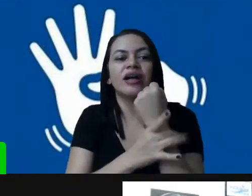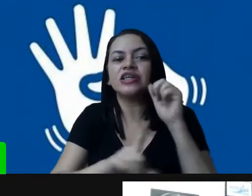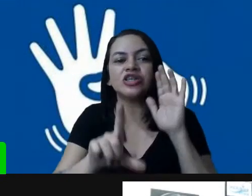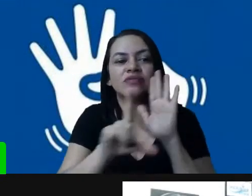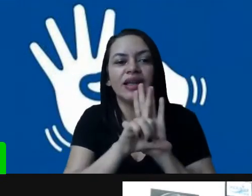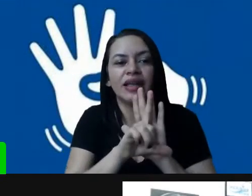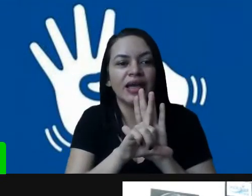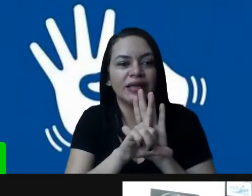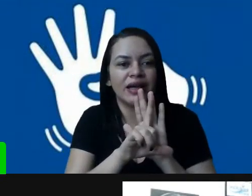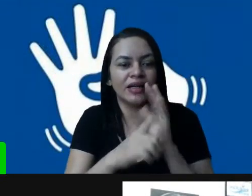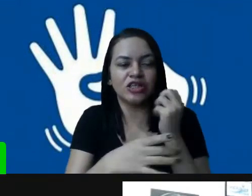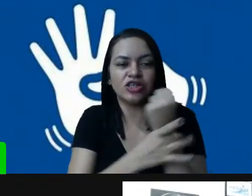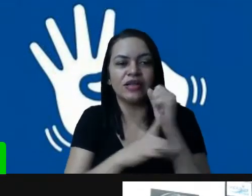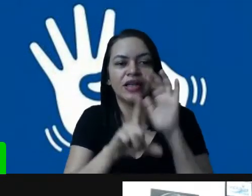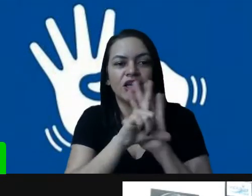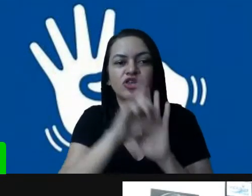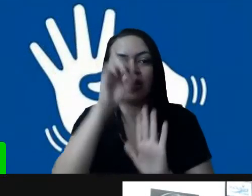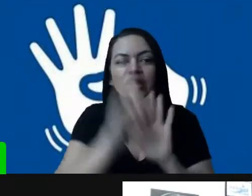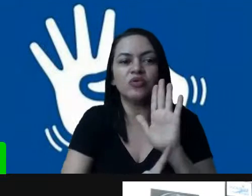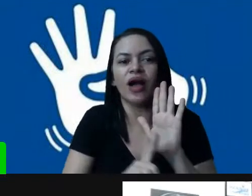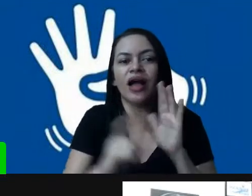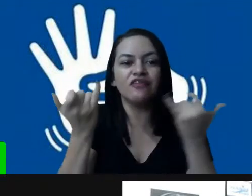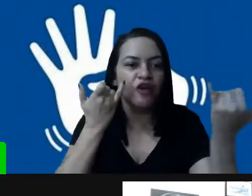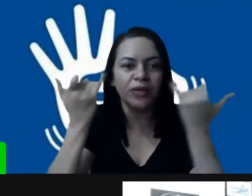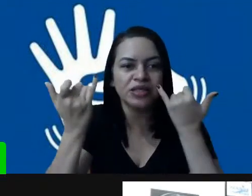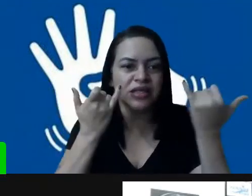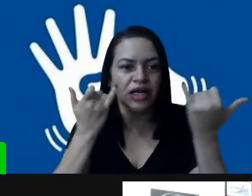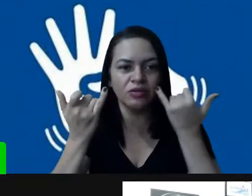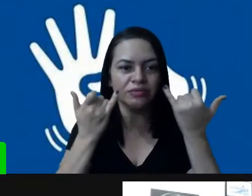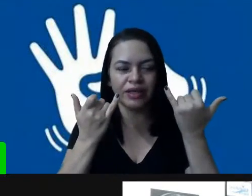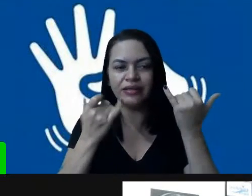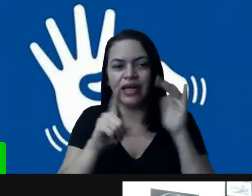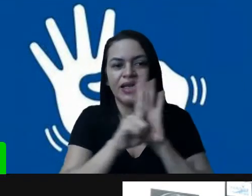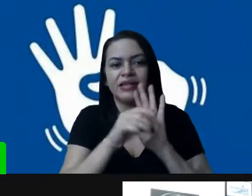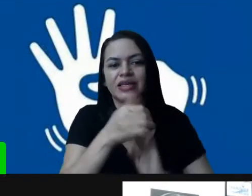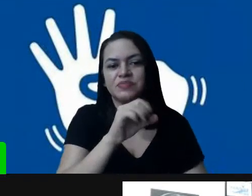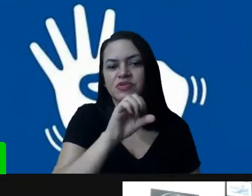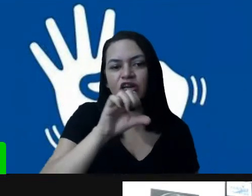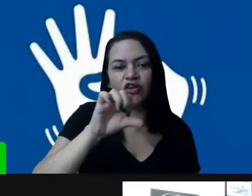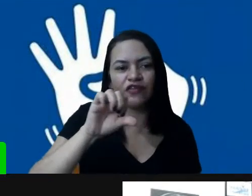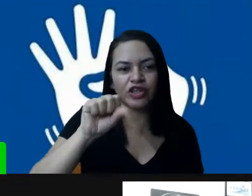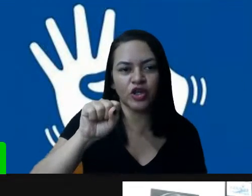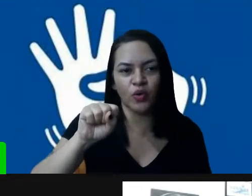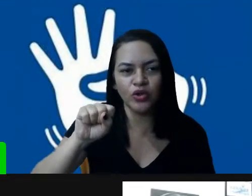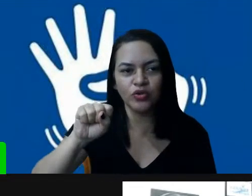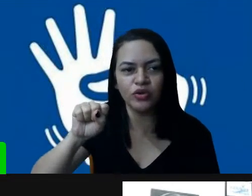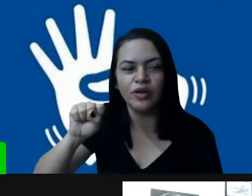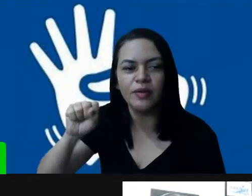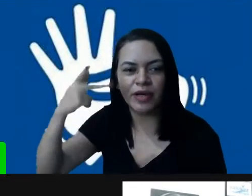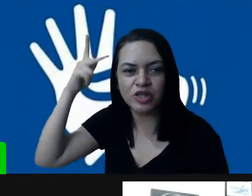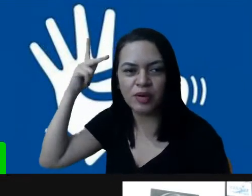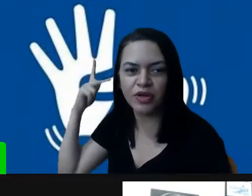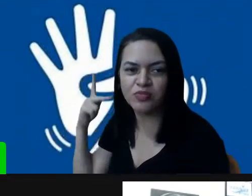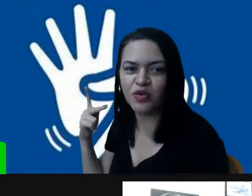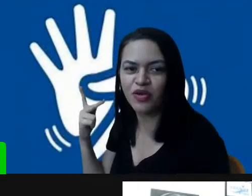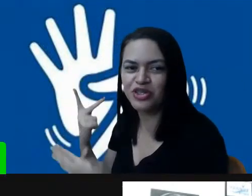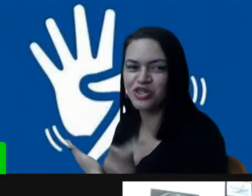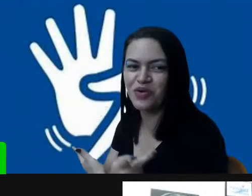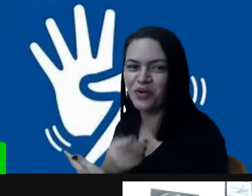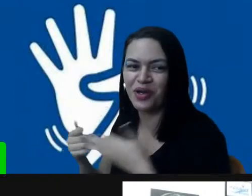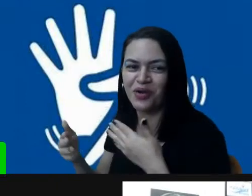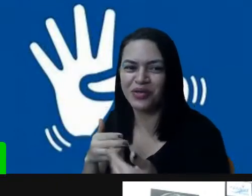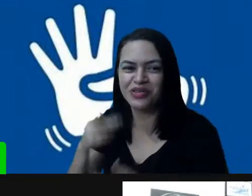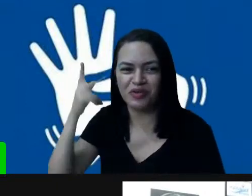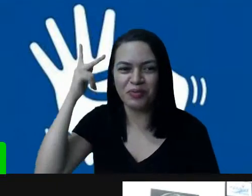está garantido em lei, é garantido em lei o direito à informação, né? Lei 10.098. Pajama pode me